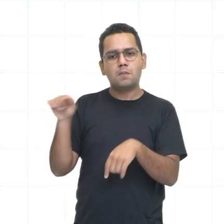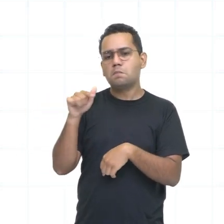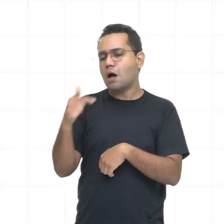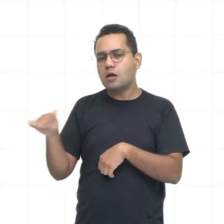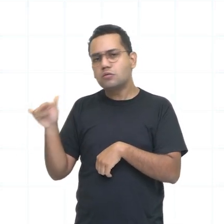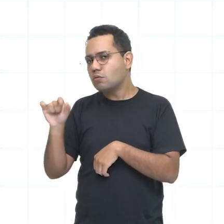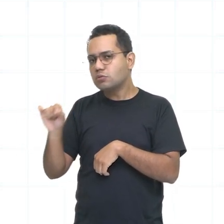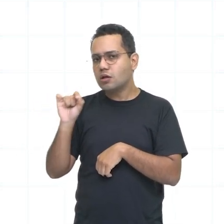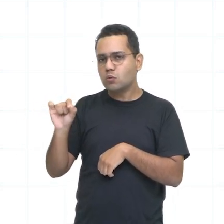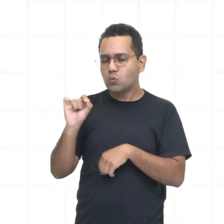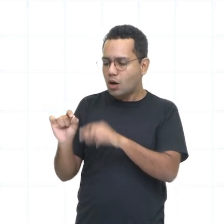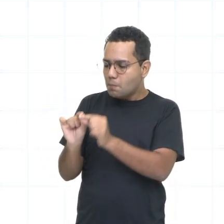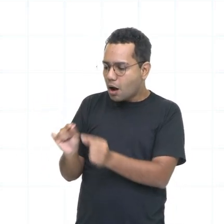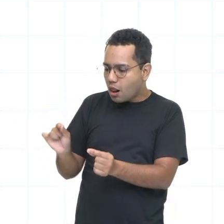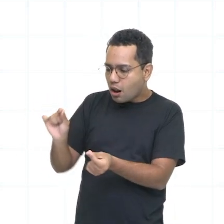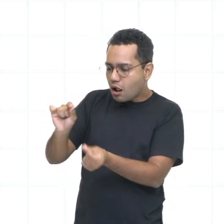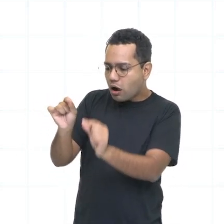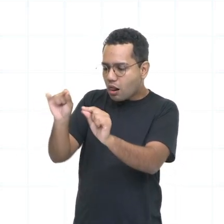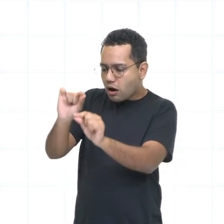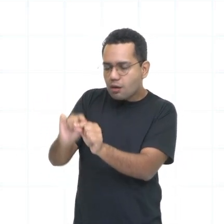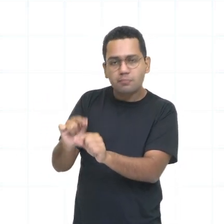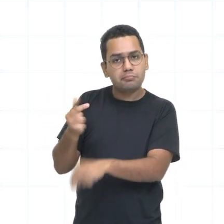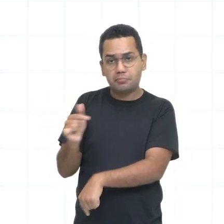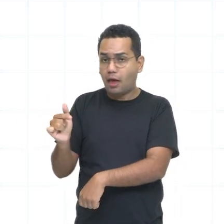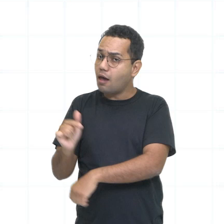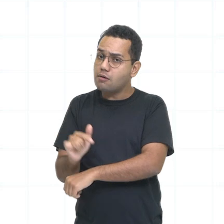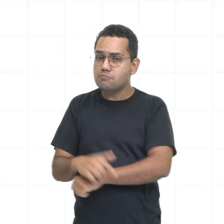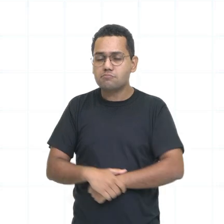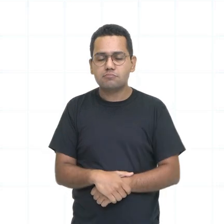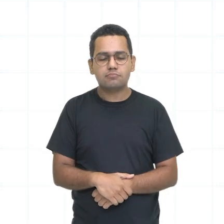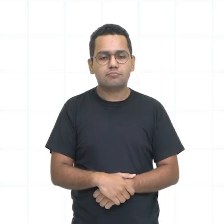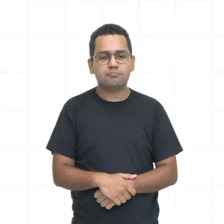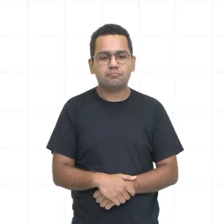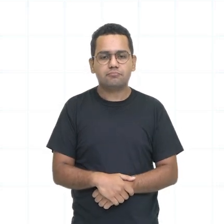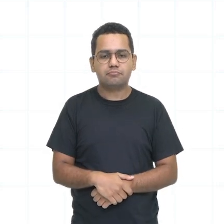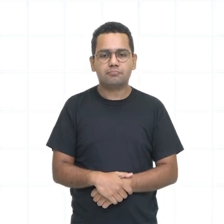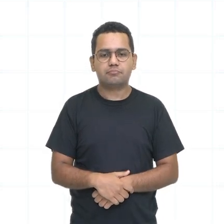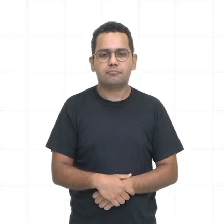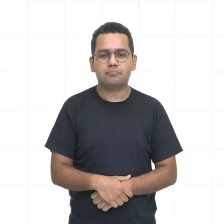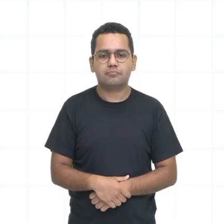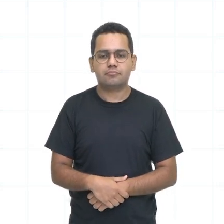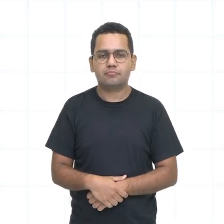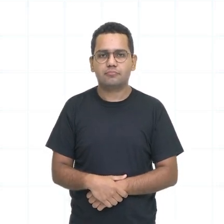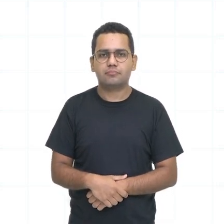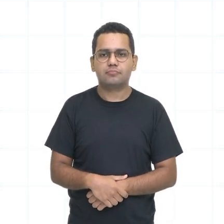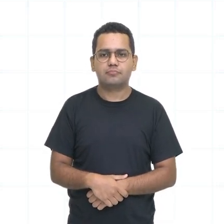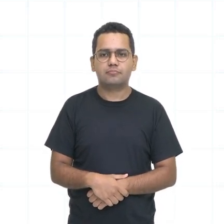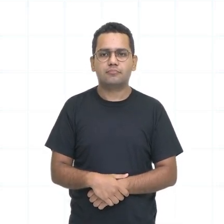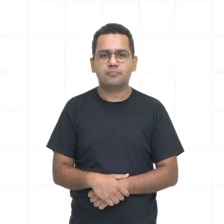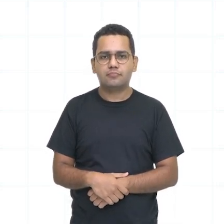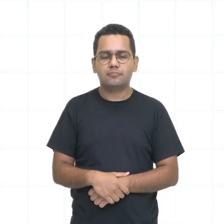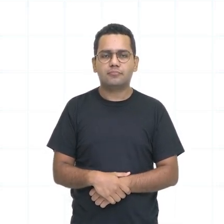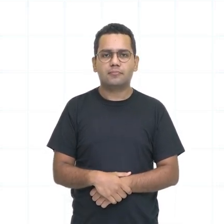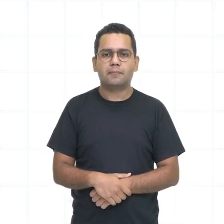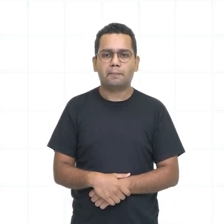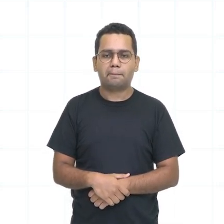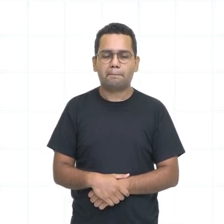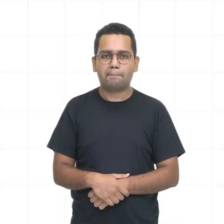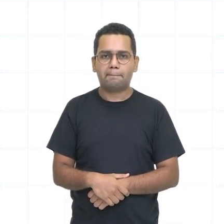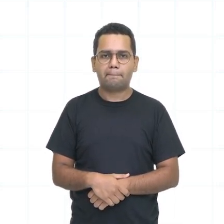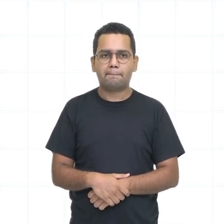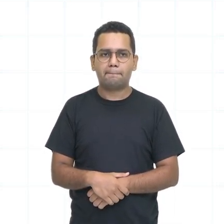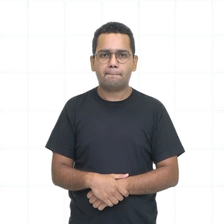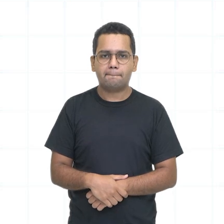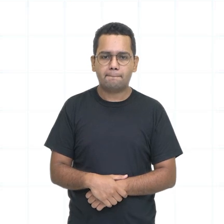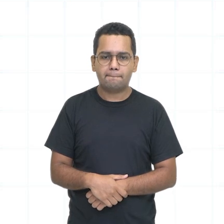contornos nítidos. Então, ele vai ali fazer sua obra com formas geométricas, ou